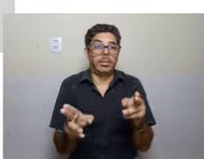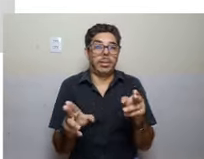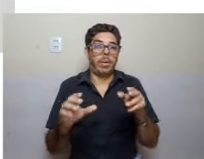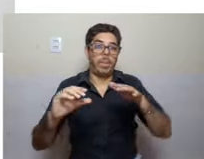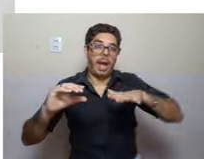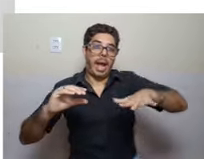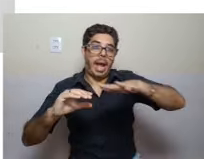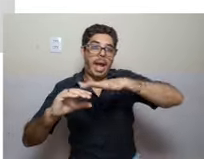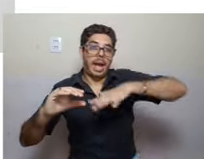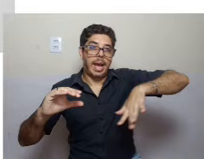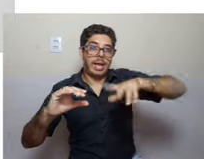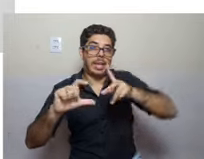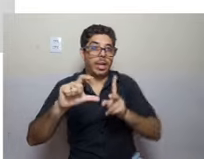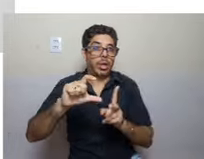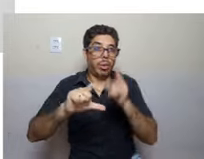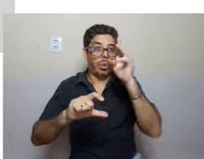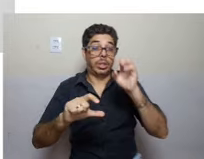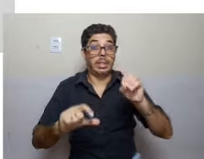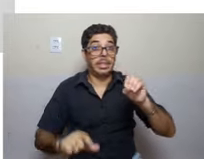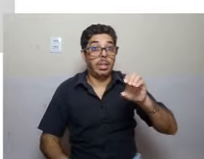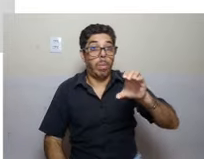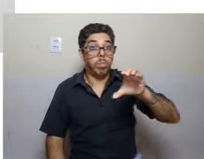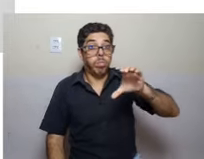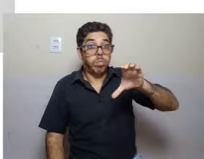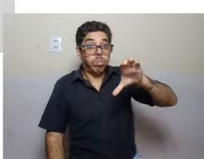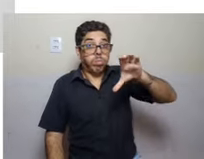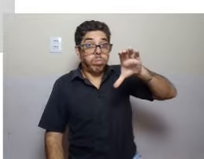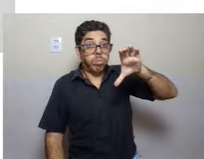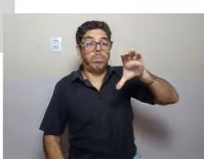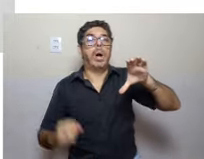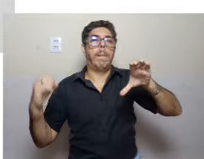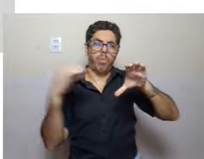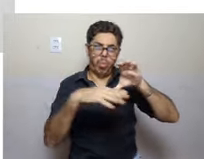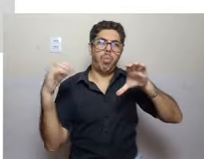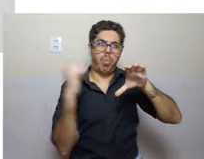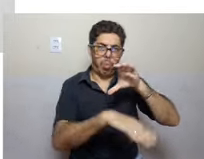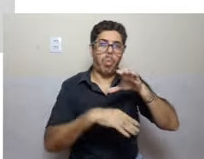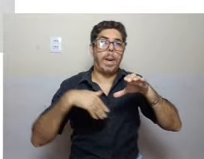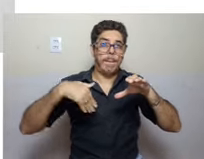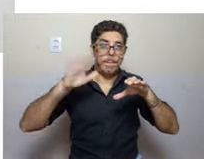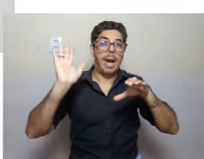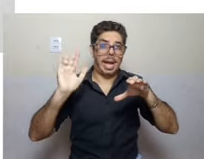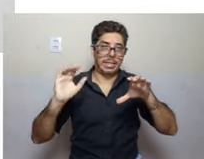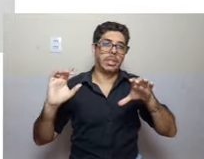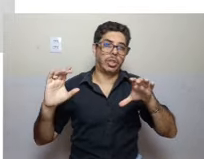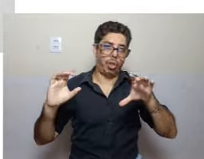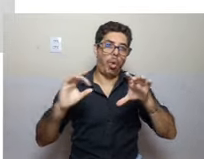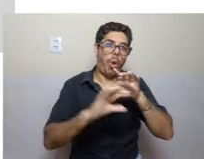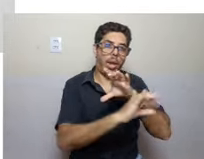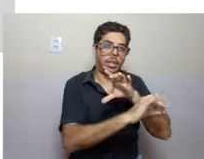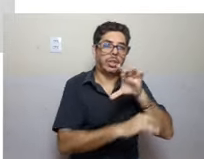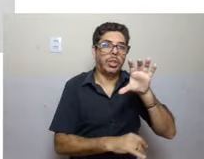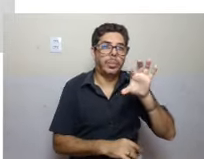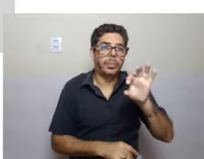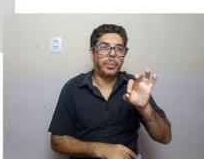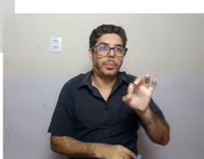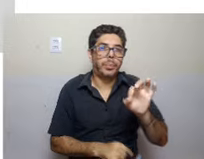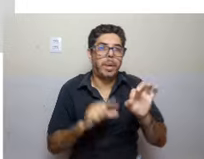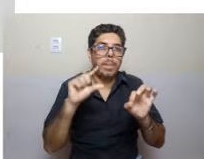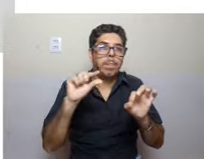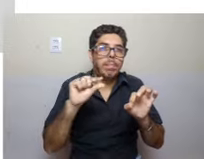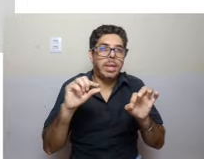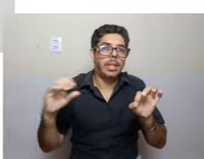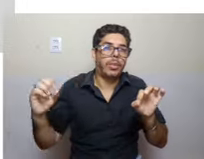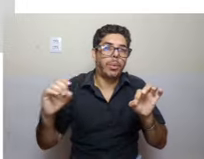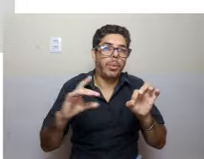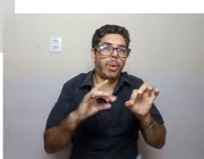do fio, quanto mais grosso ele for, maior será a corrente, e também será proporcional ao número de elétrons